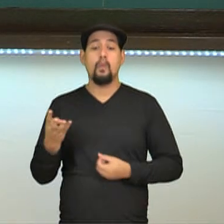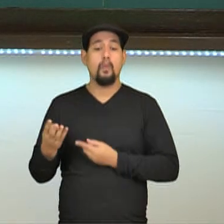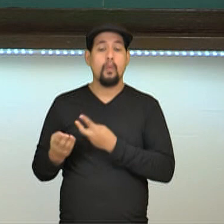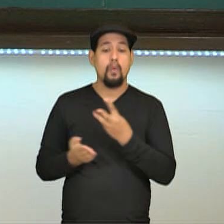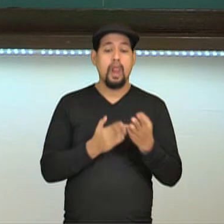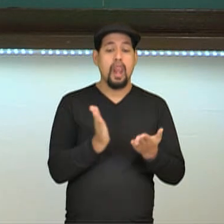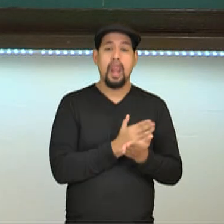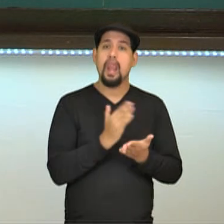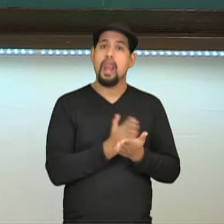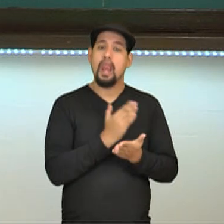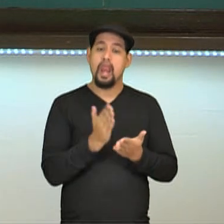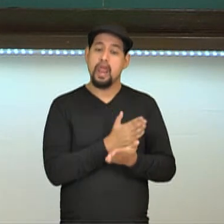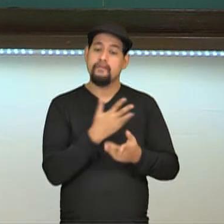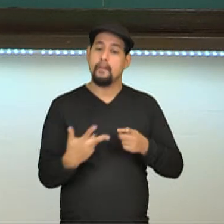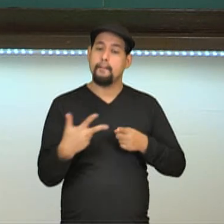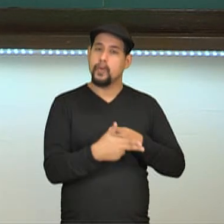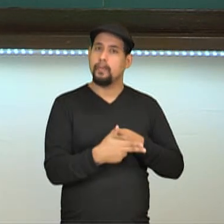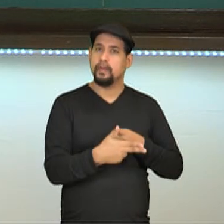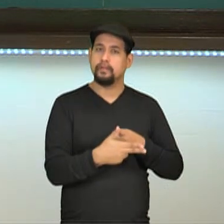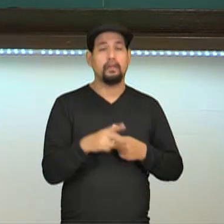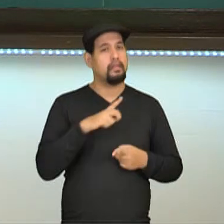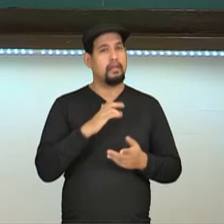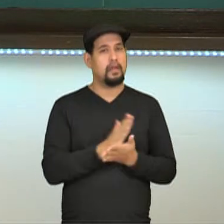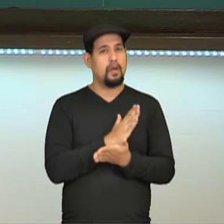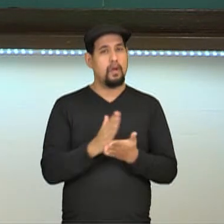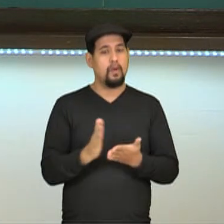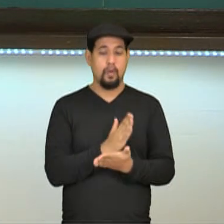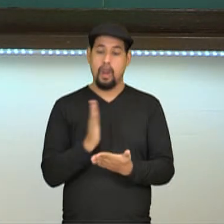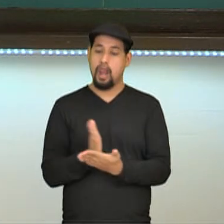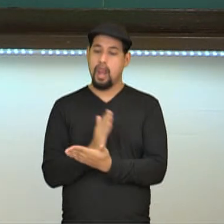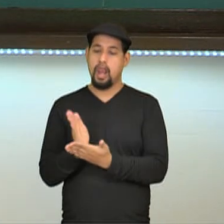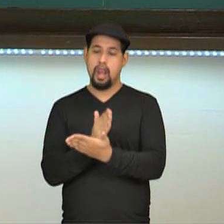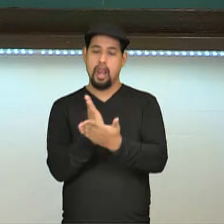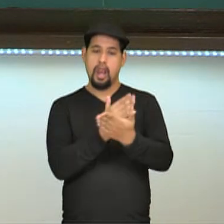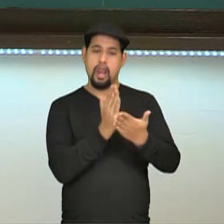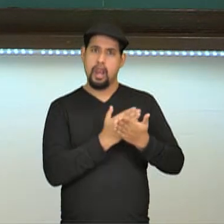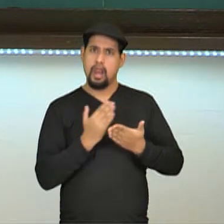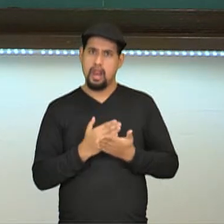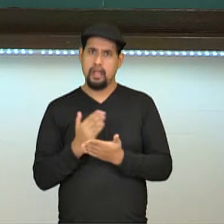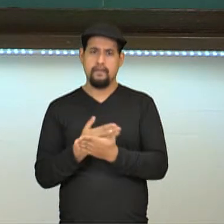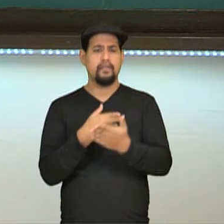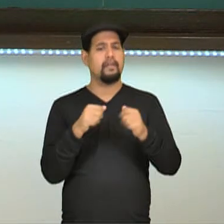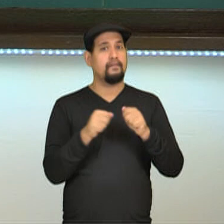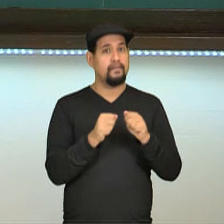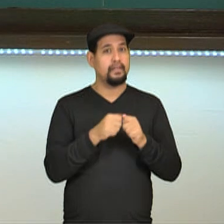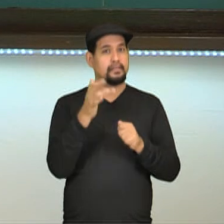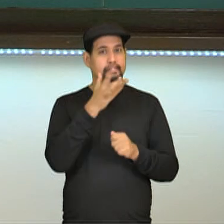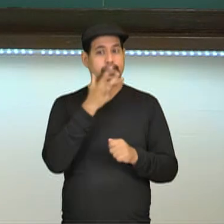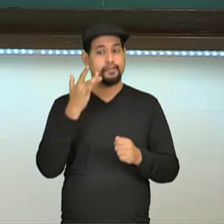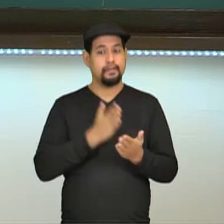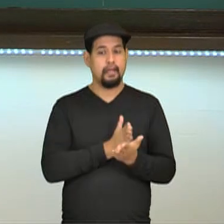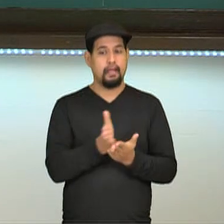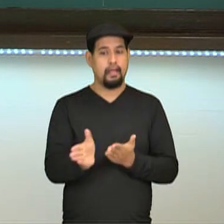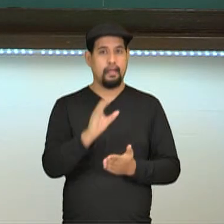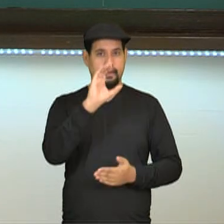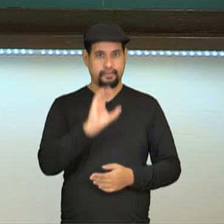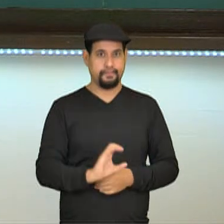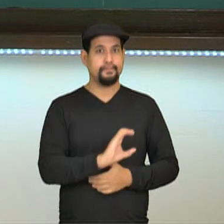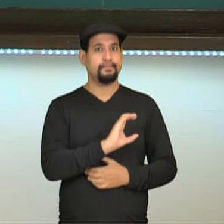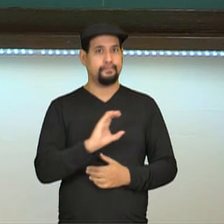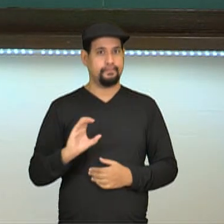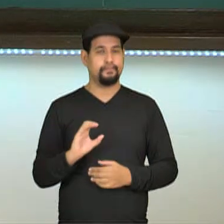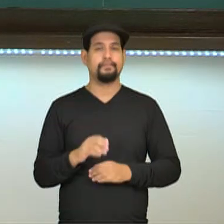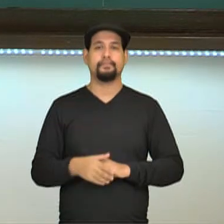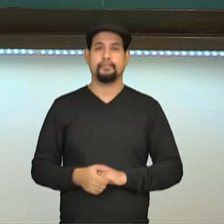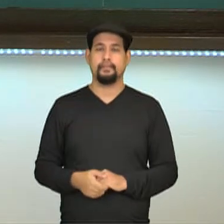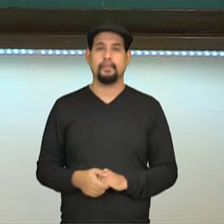Igreja Católica entendeu que havia alguns livros que levavam as pessoas a se desviar da fé católica.